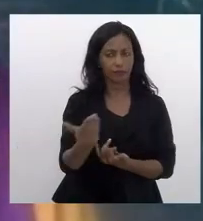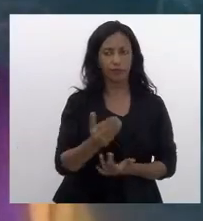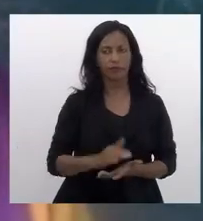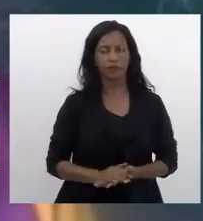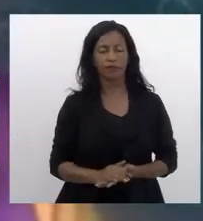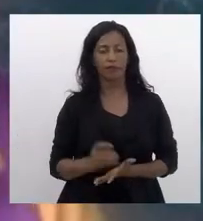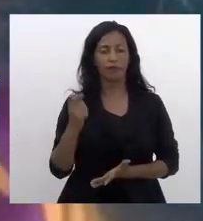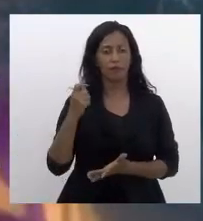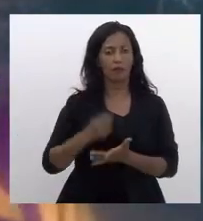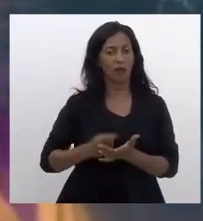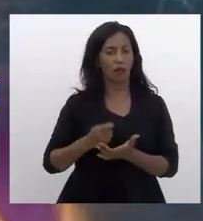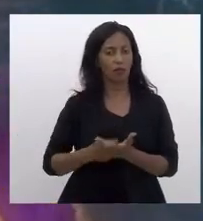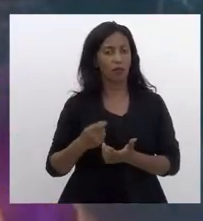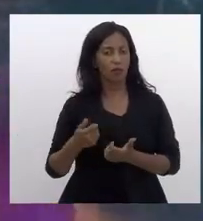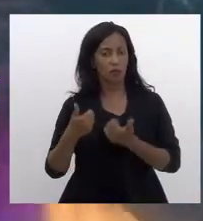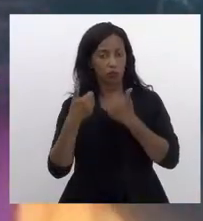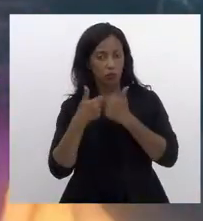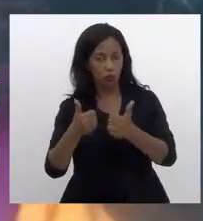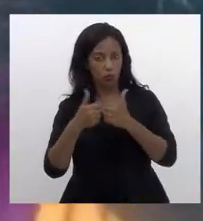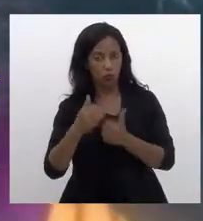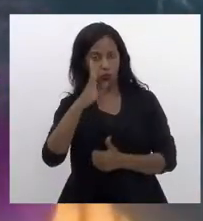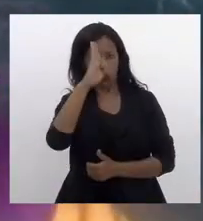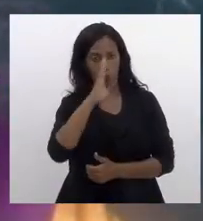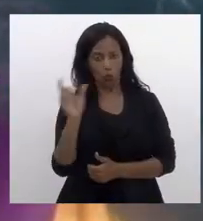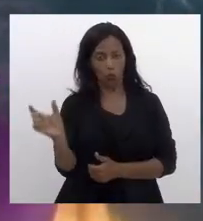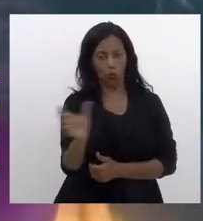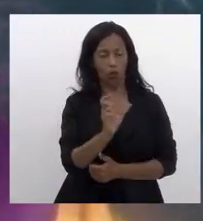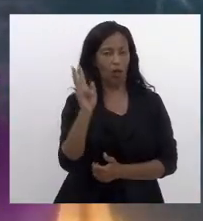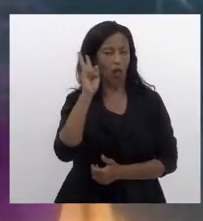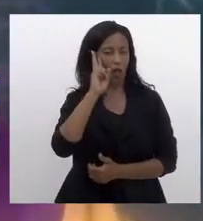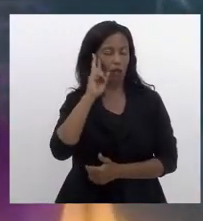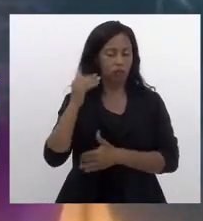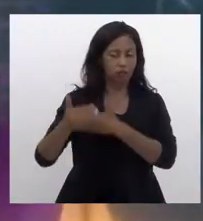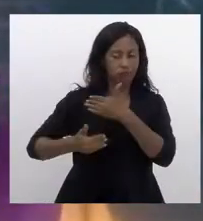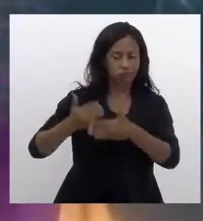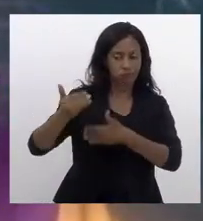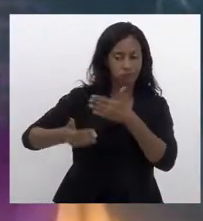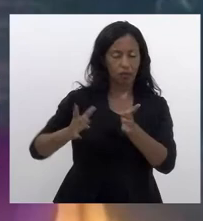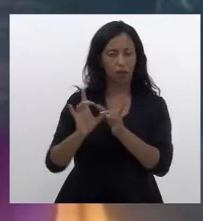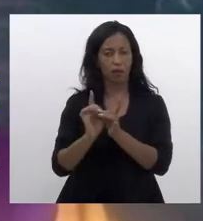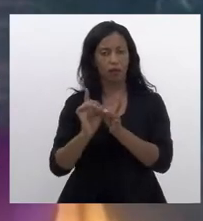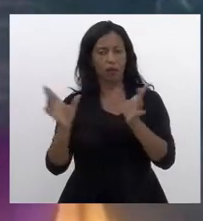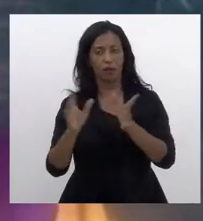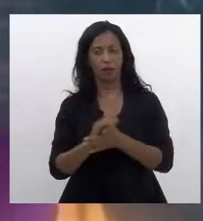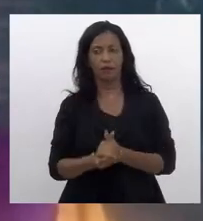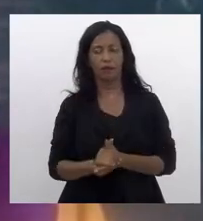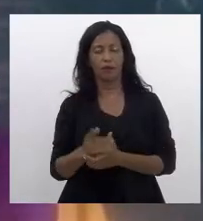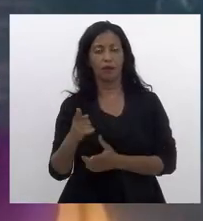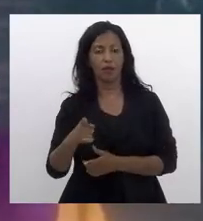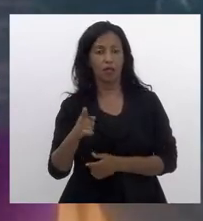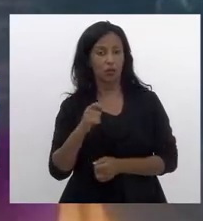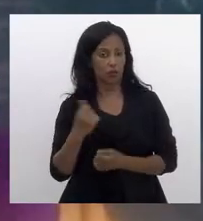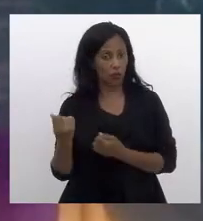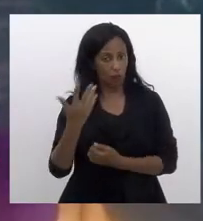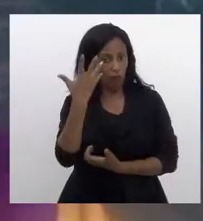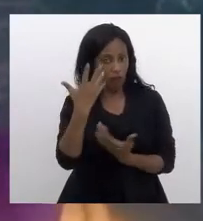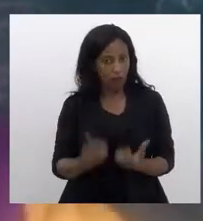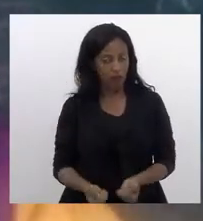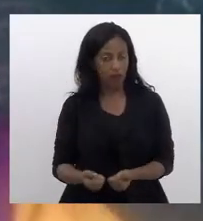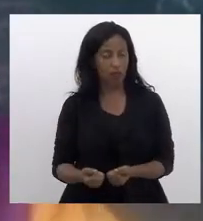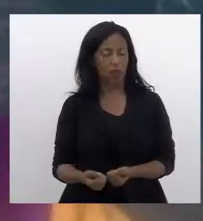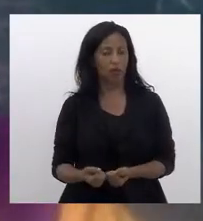A luta pelo passe livre, ela rememora dos próprios processos de redemocratização, né? Ele só foi concedido aos